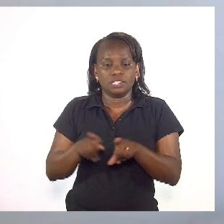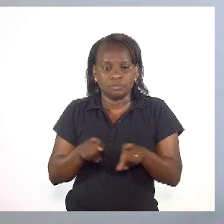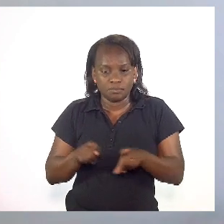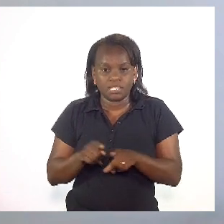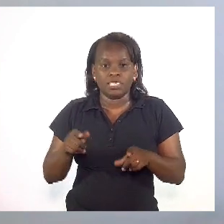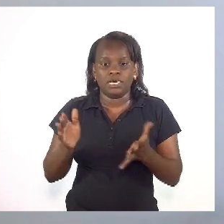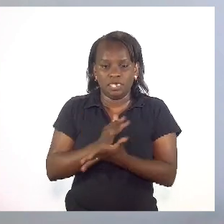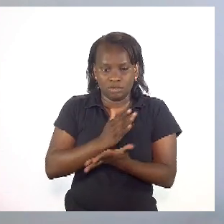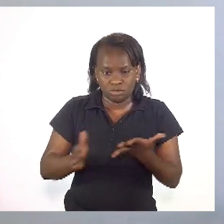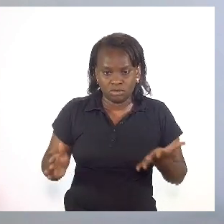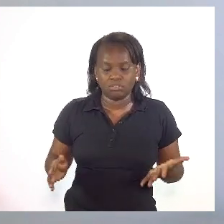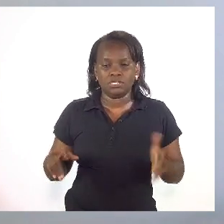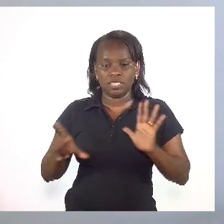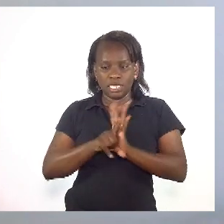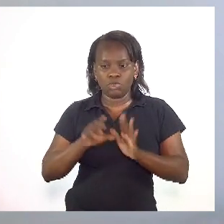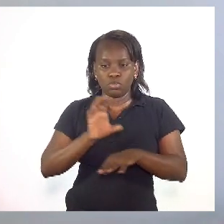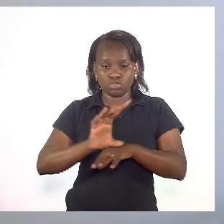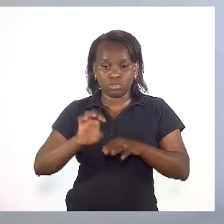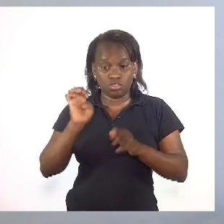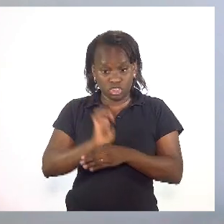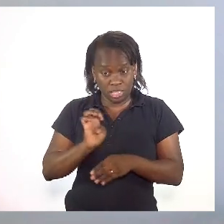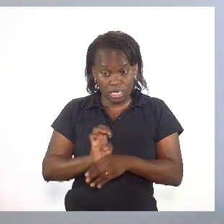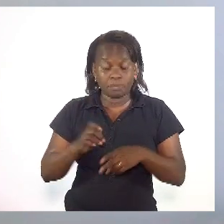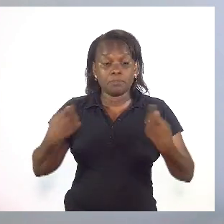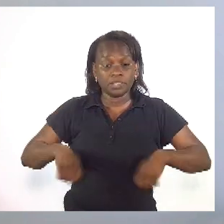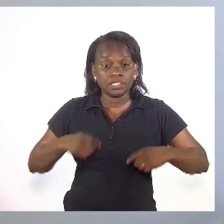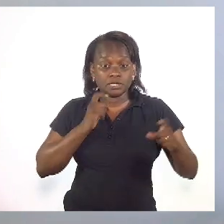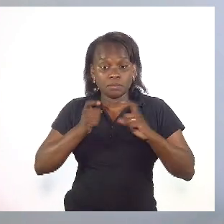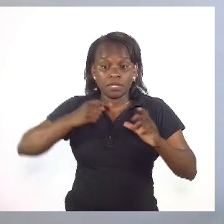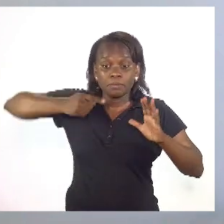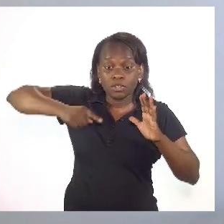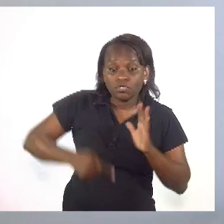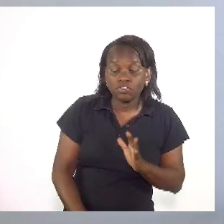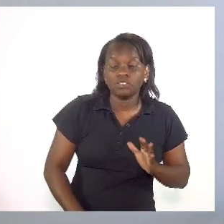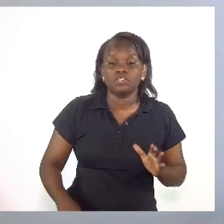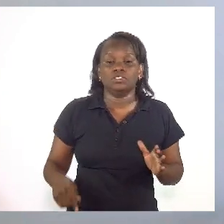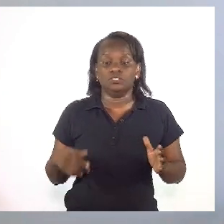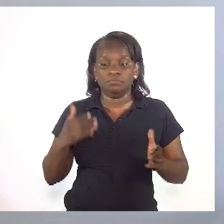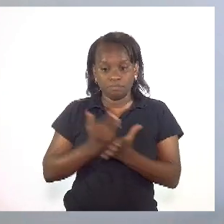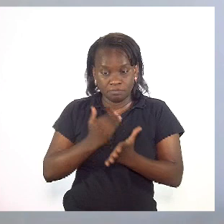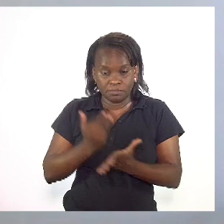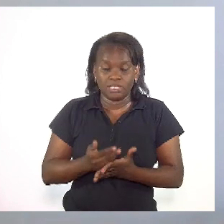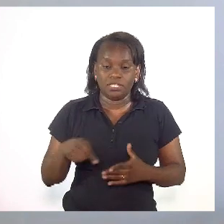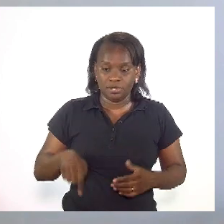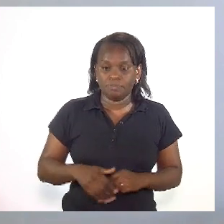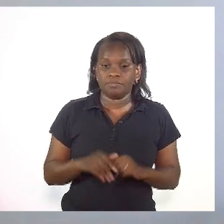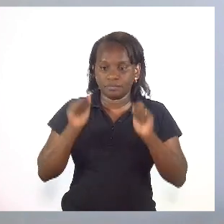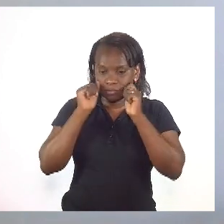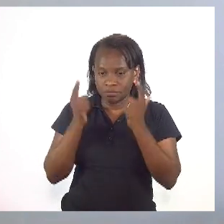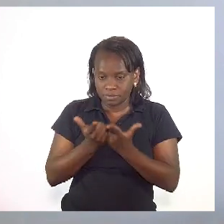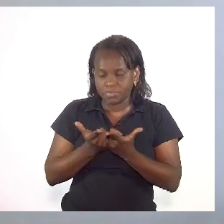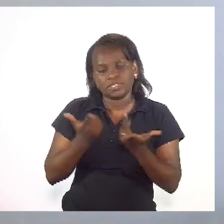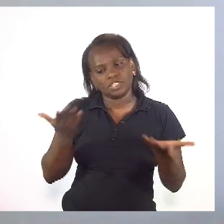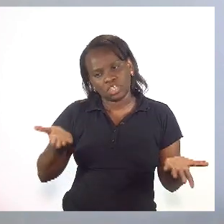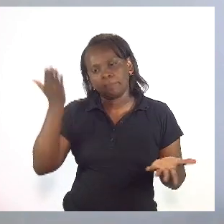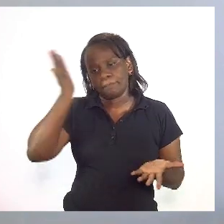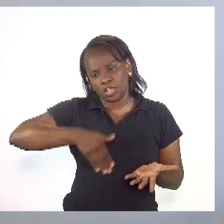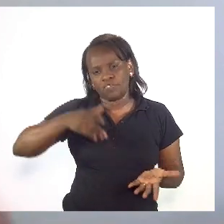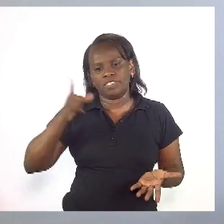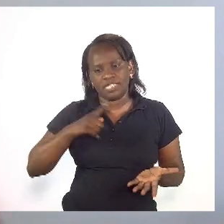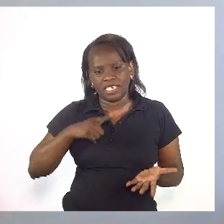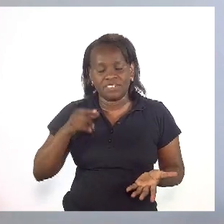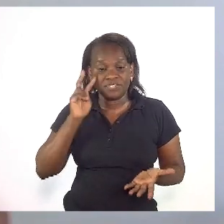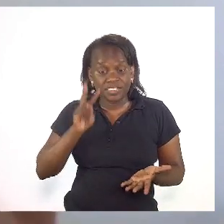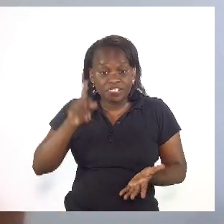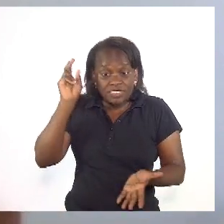de mandamento da Constituição Estadual, mas que merecem um debate mais com mais profundidade nessa casa. Já está mais que provado que encarar